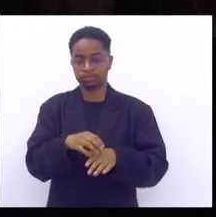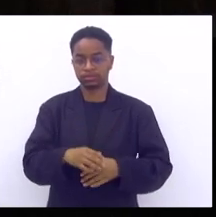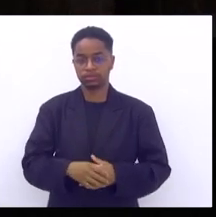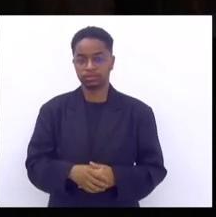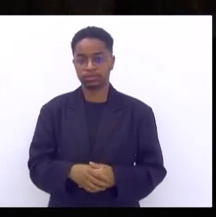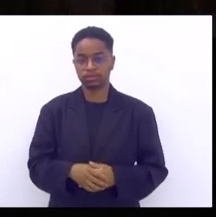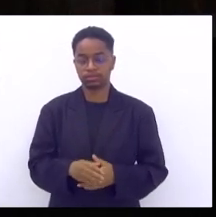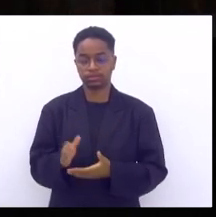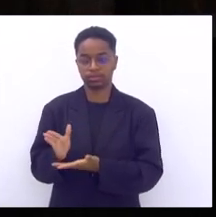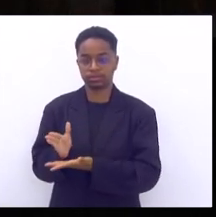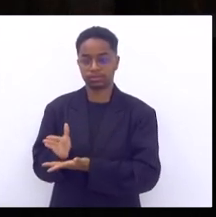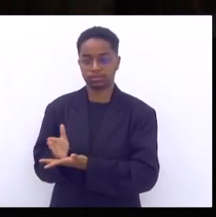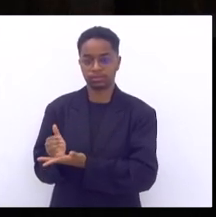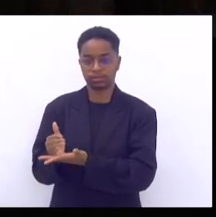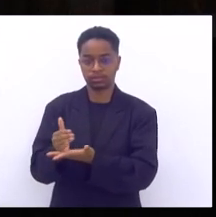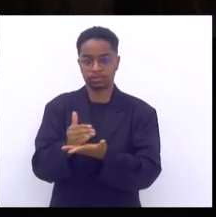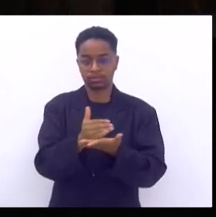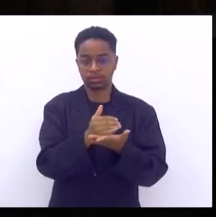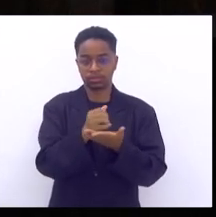arrecadarão